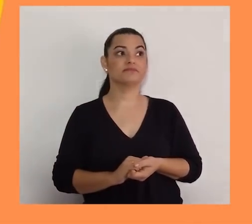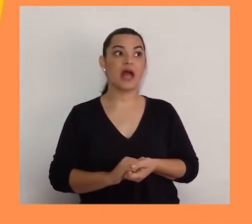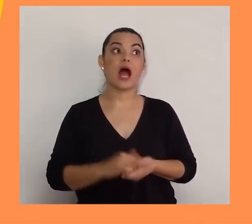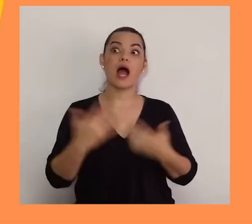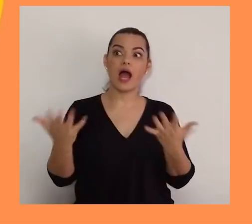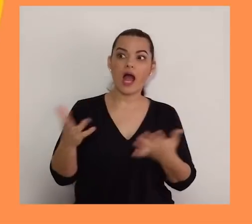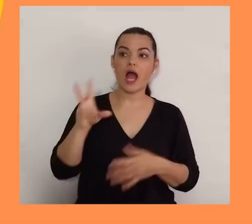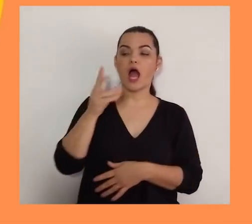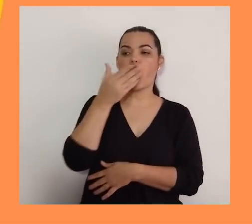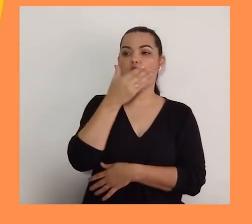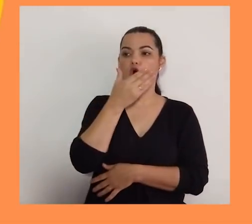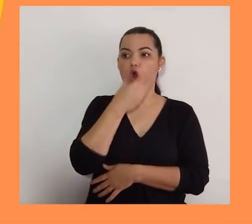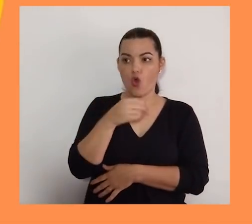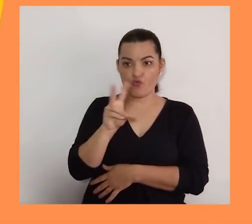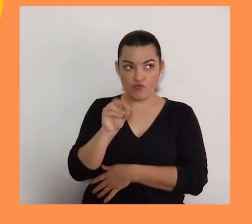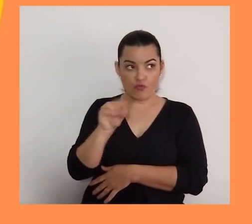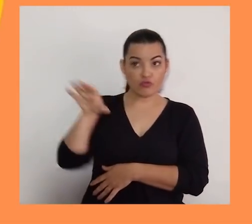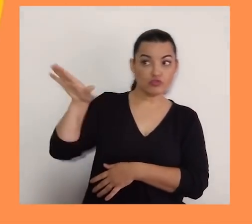terra.